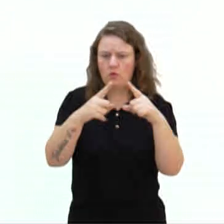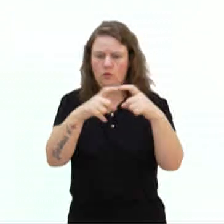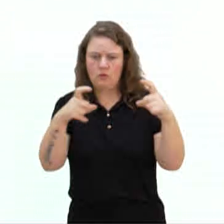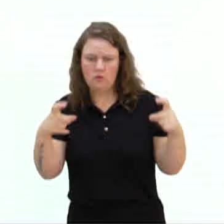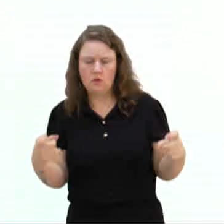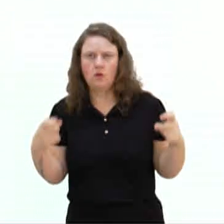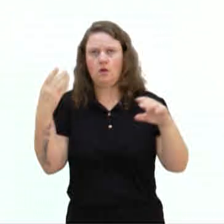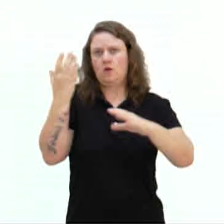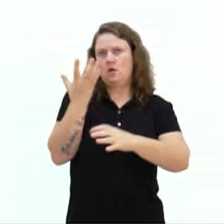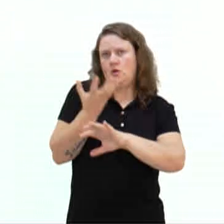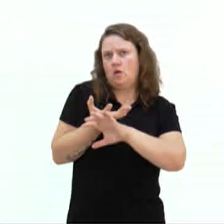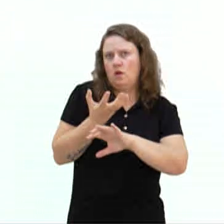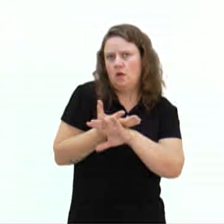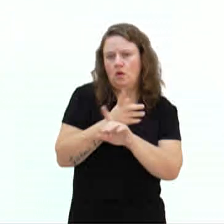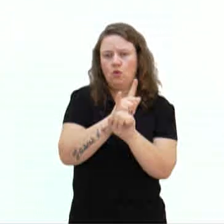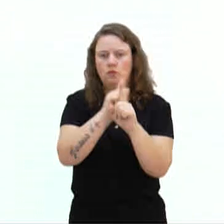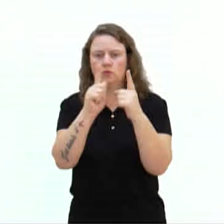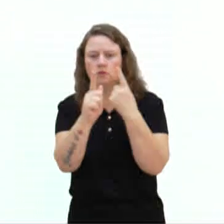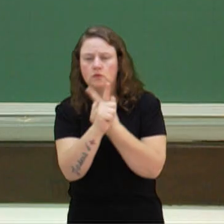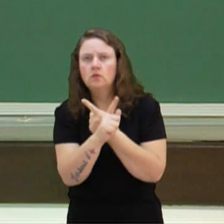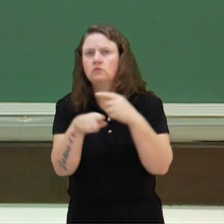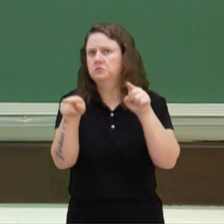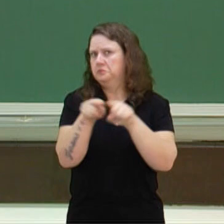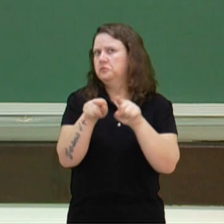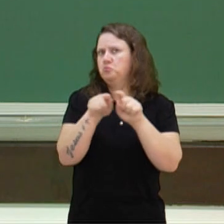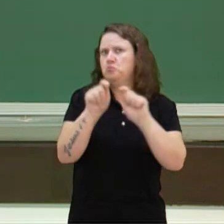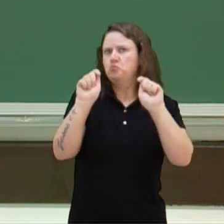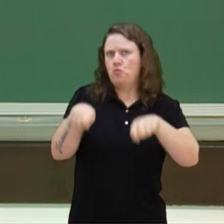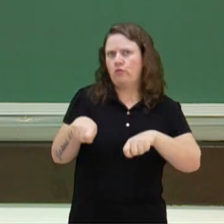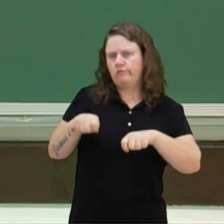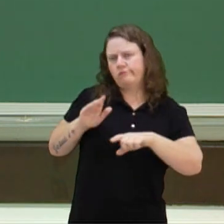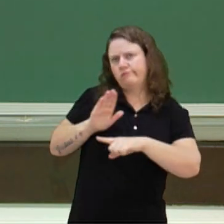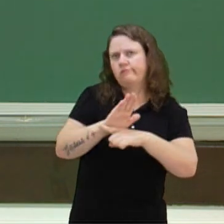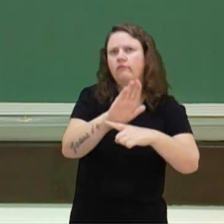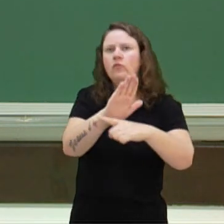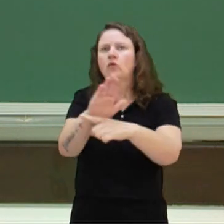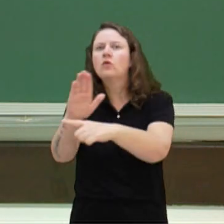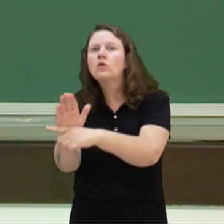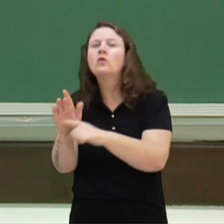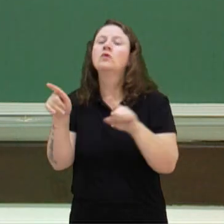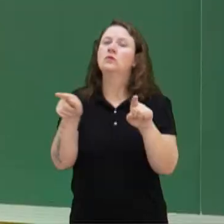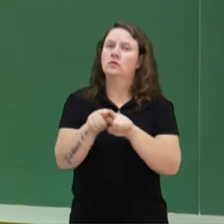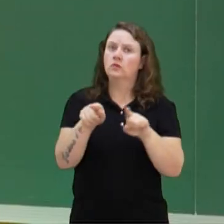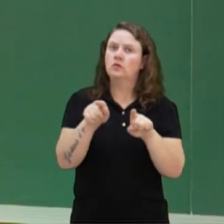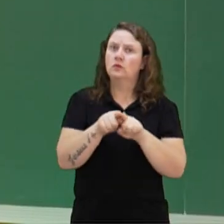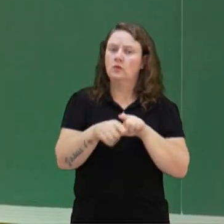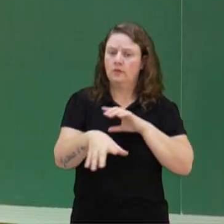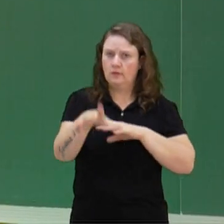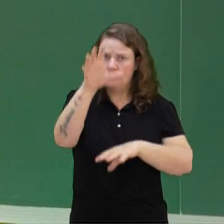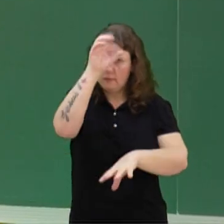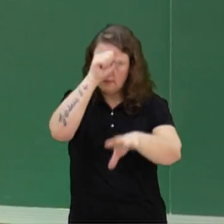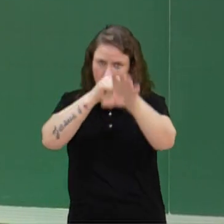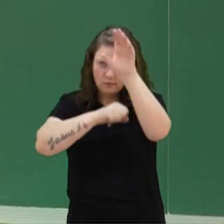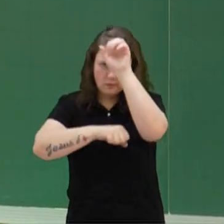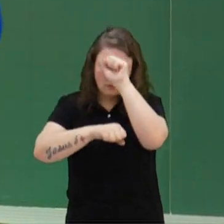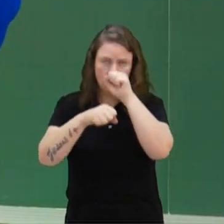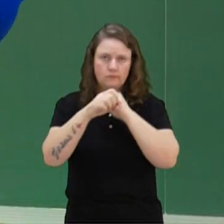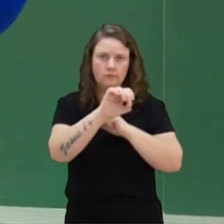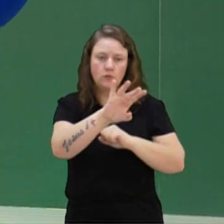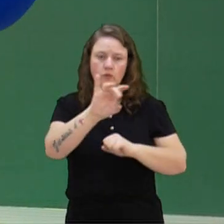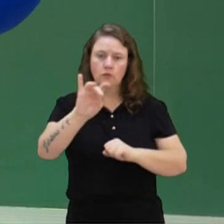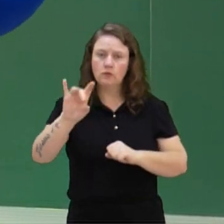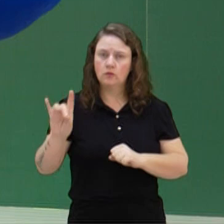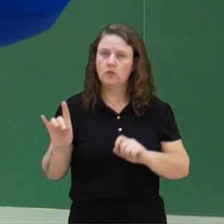de geografia, não é mesmo? Para facilitar, então, a aprendizagem de vocês